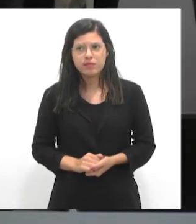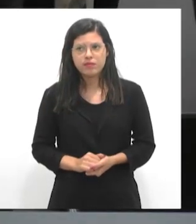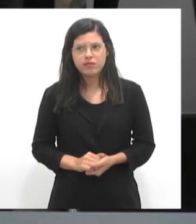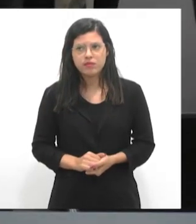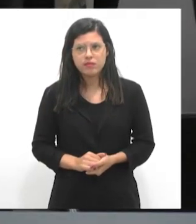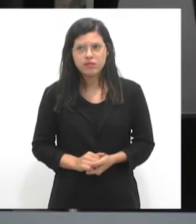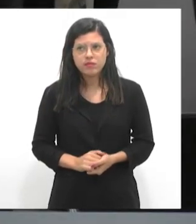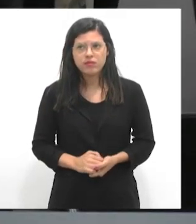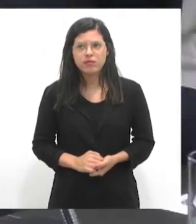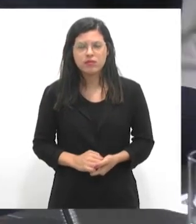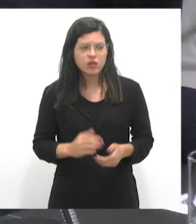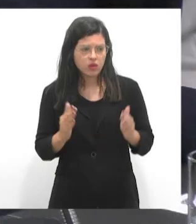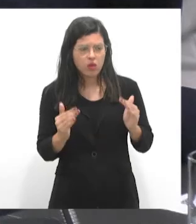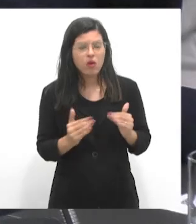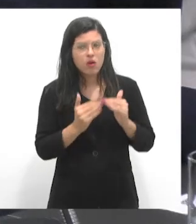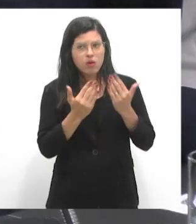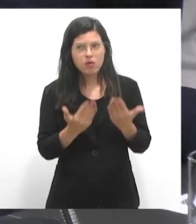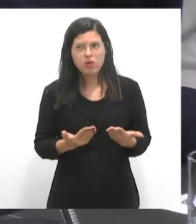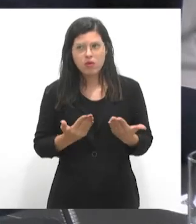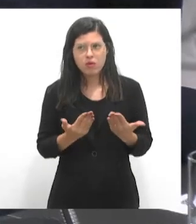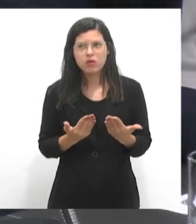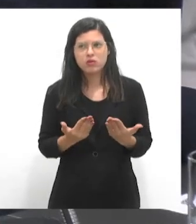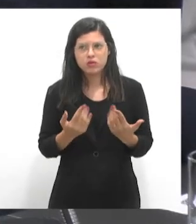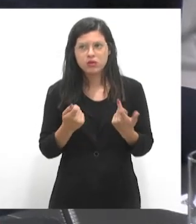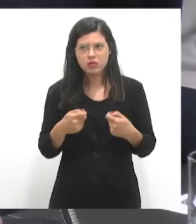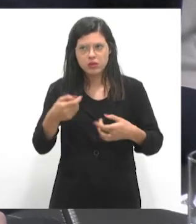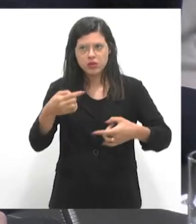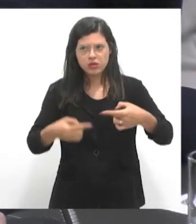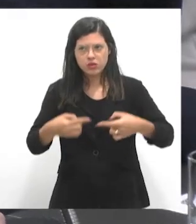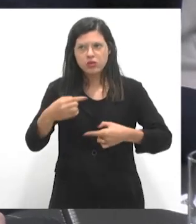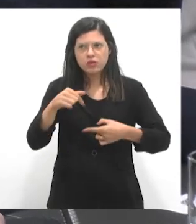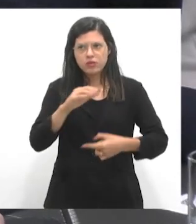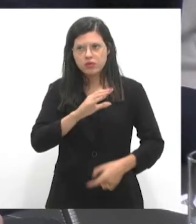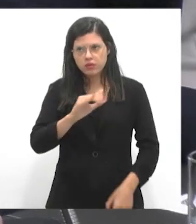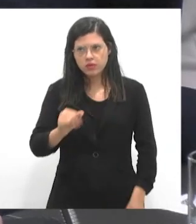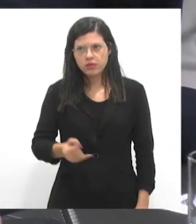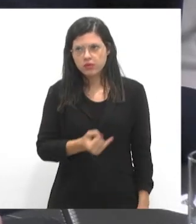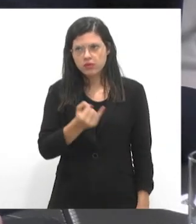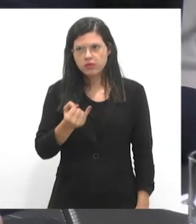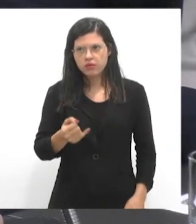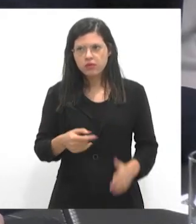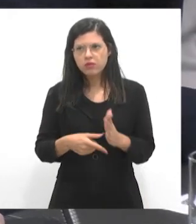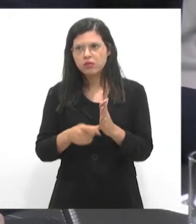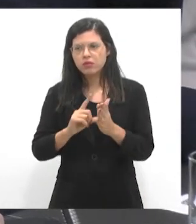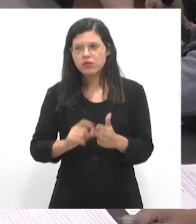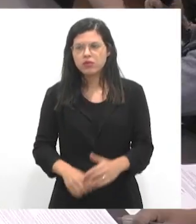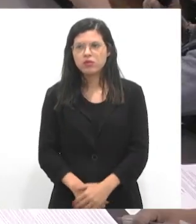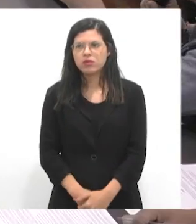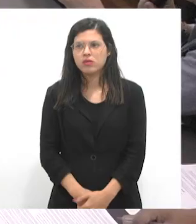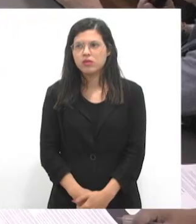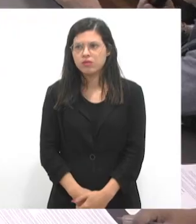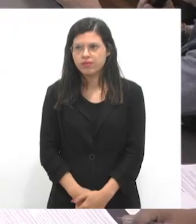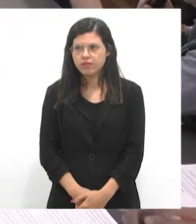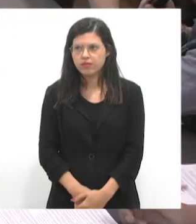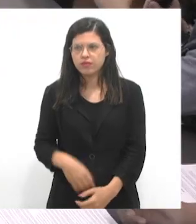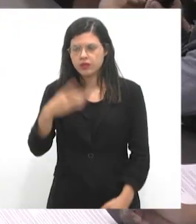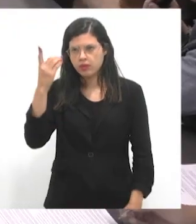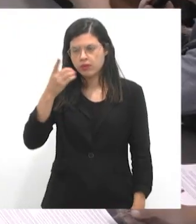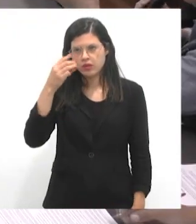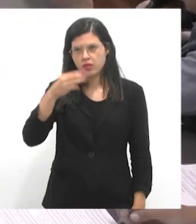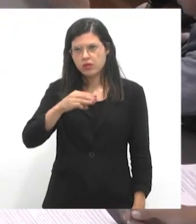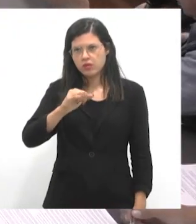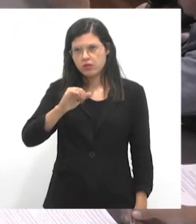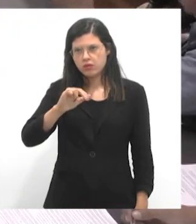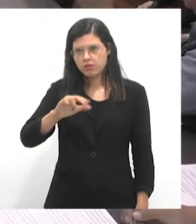princípio concordo com a tese que a gente deve discutir aqui na CCJ antes. Presidente, me permite? Deputado Carlos Mink. Eu já